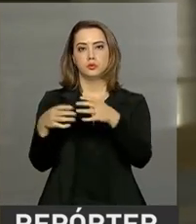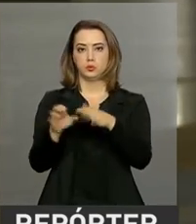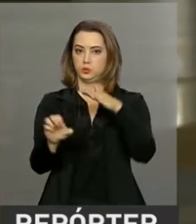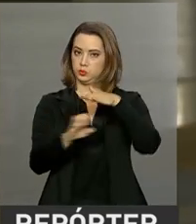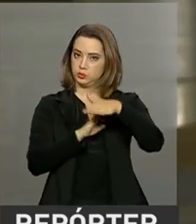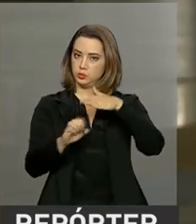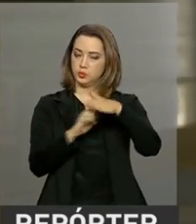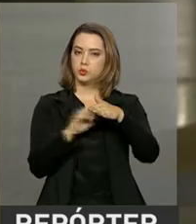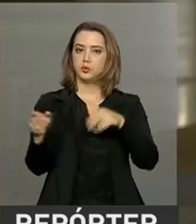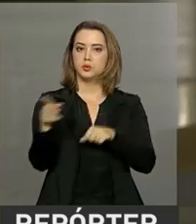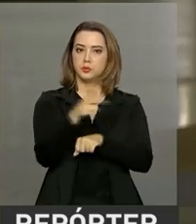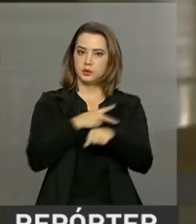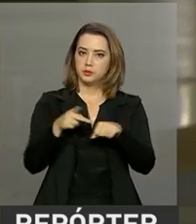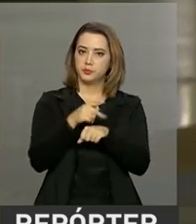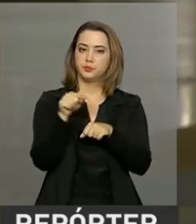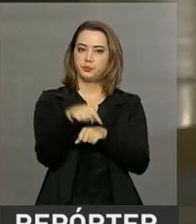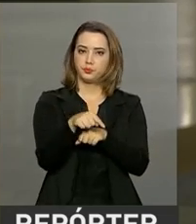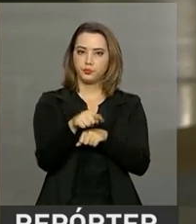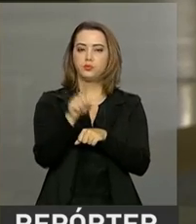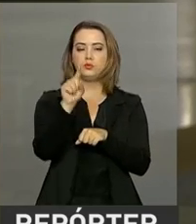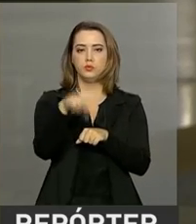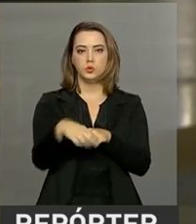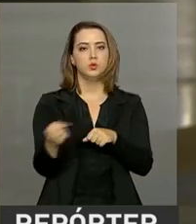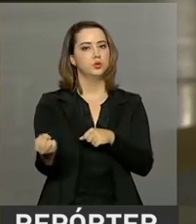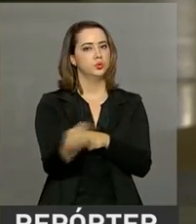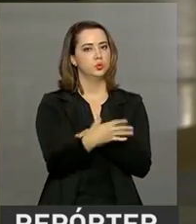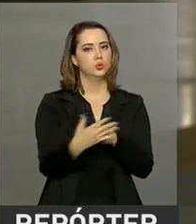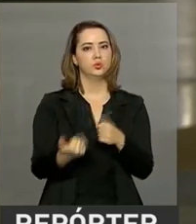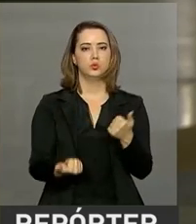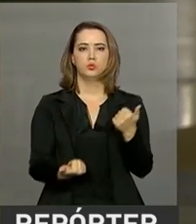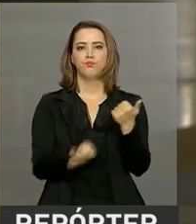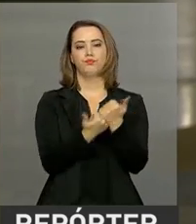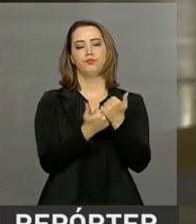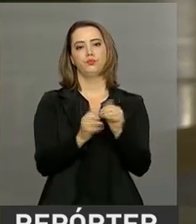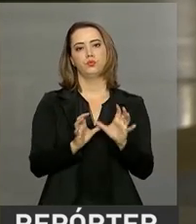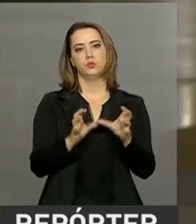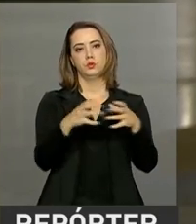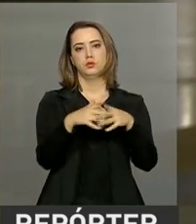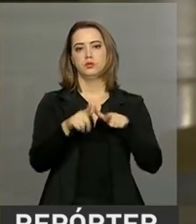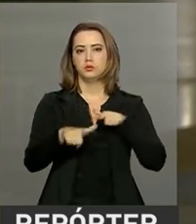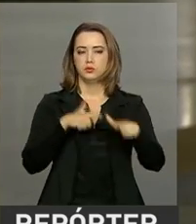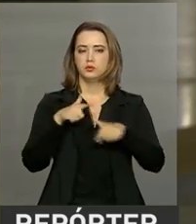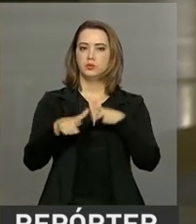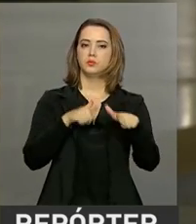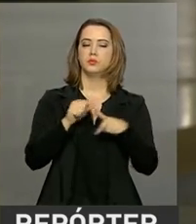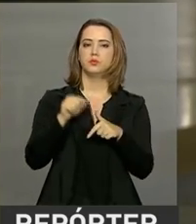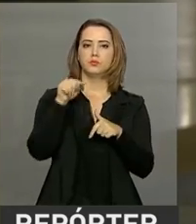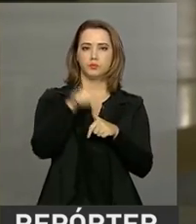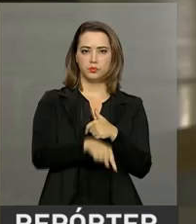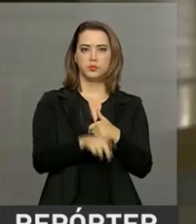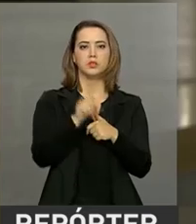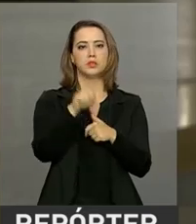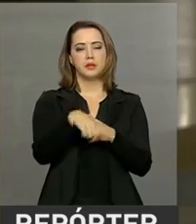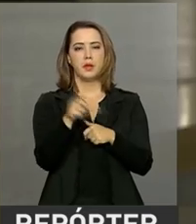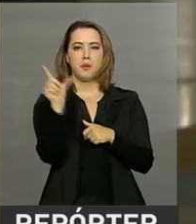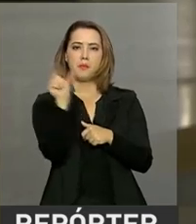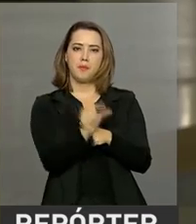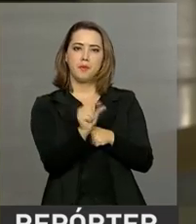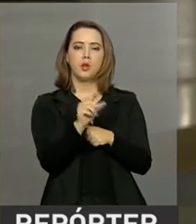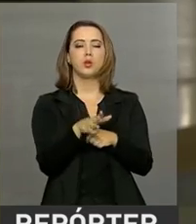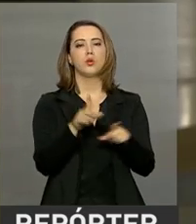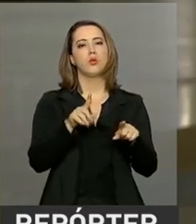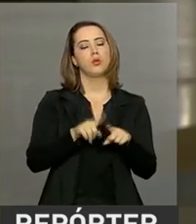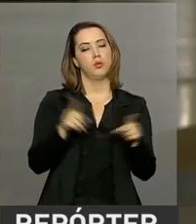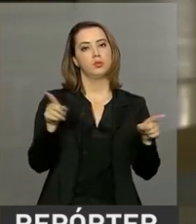essa é a primeira novidade este novo grupo de trabalho segundo o ministro chefe da casa civil Eliseu Padilha vai ser menor e mais